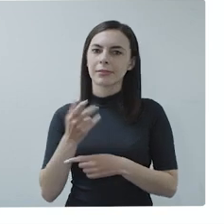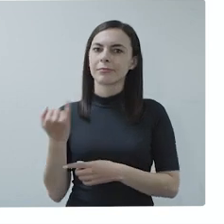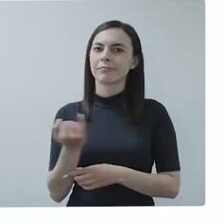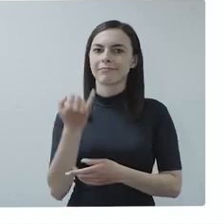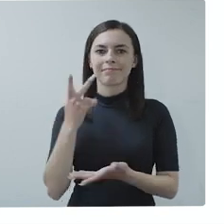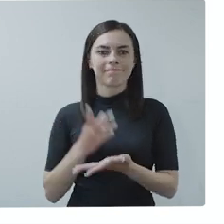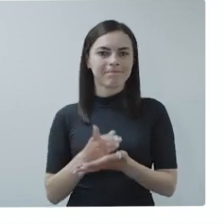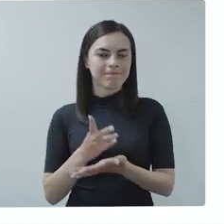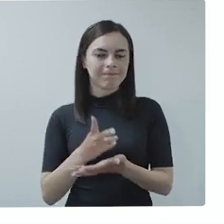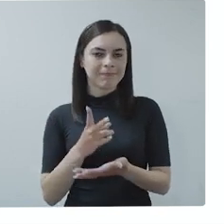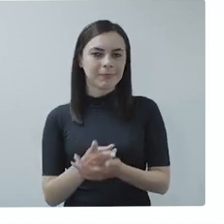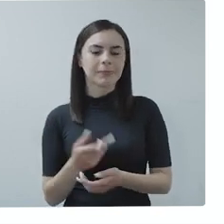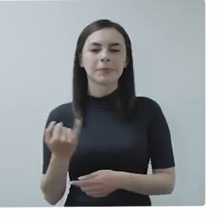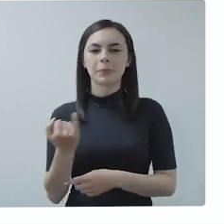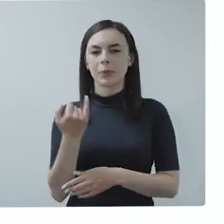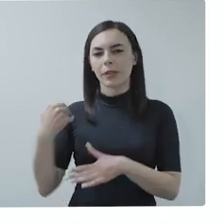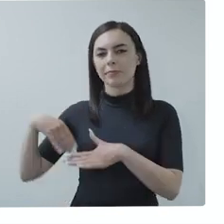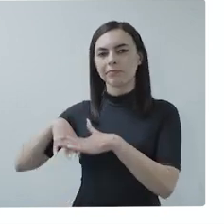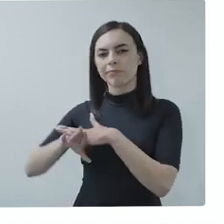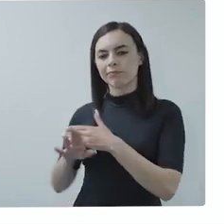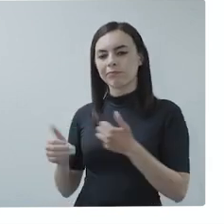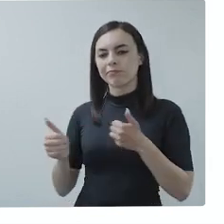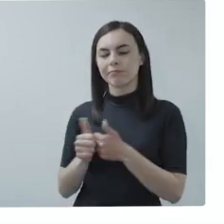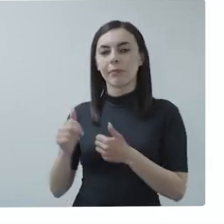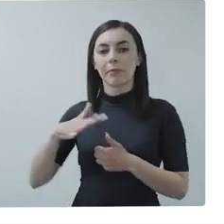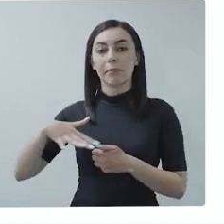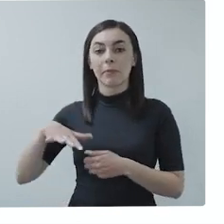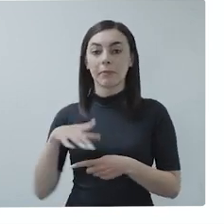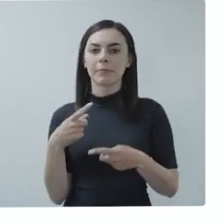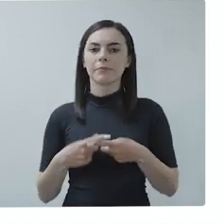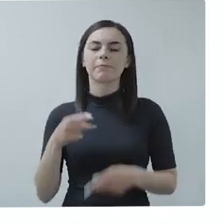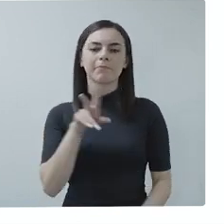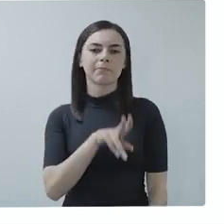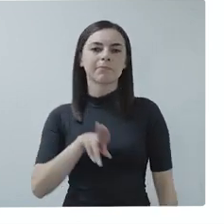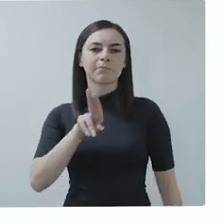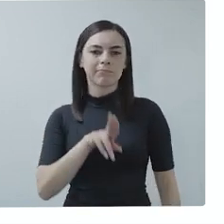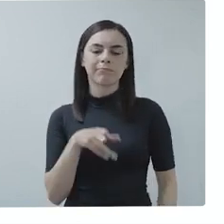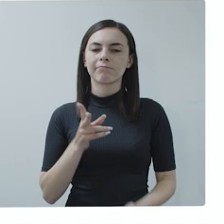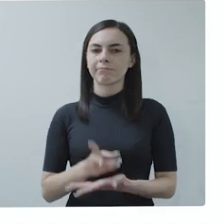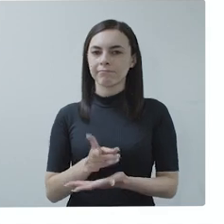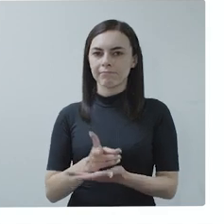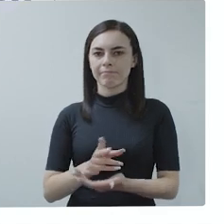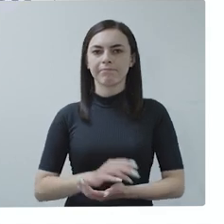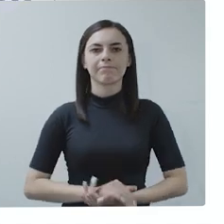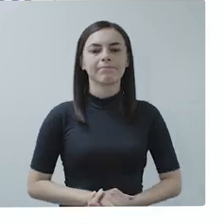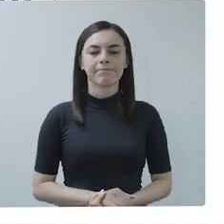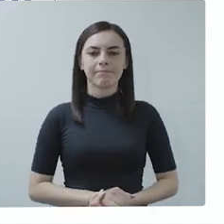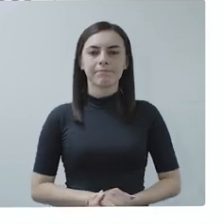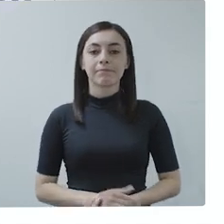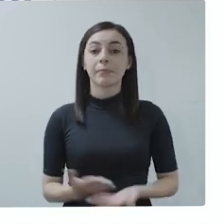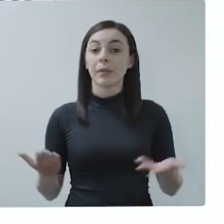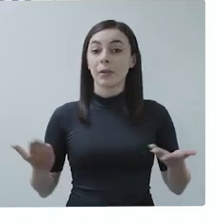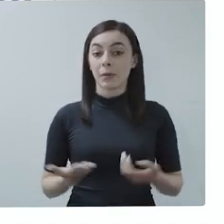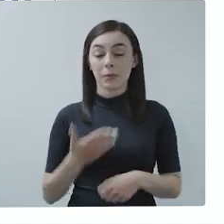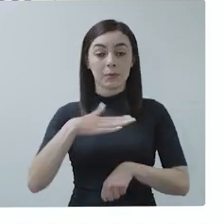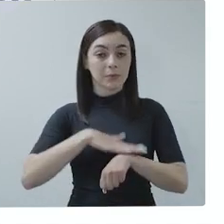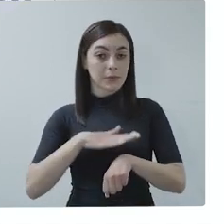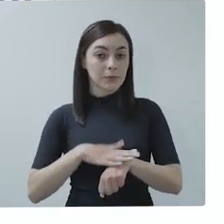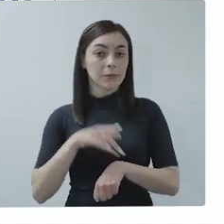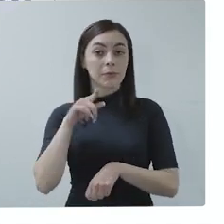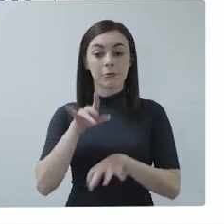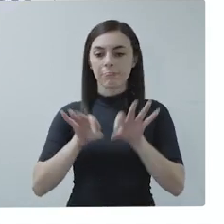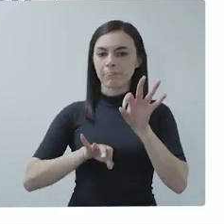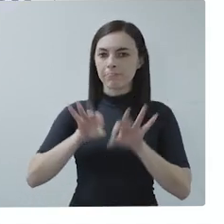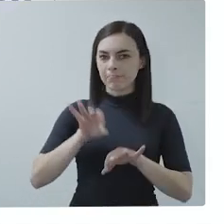vocês têm que ter sempre guardadinho aí, sempre perto de vocês, que é o que a gente mais ocupa aqui, né, na nossa aula. Então, vou dar um tempinho para